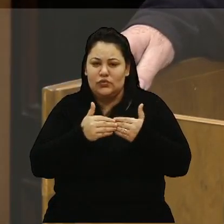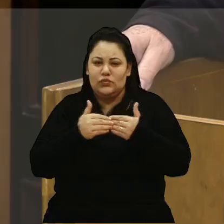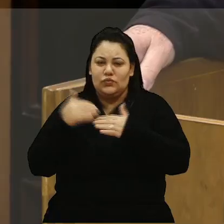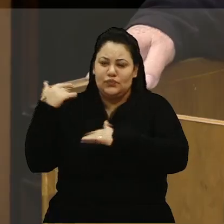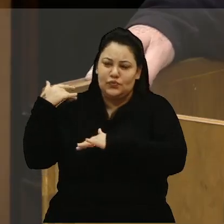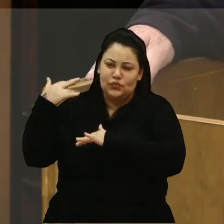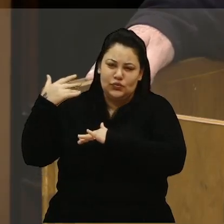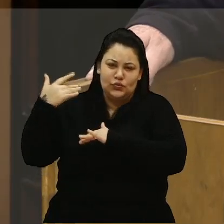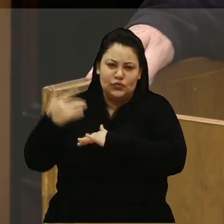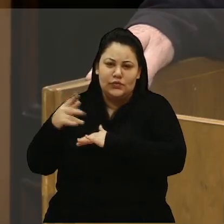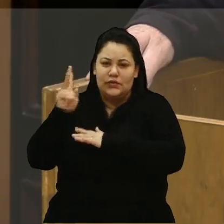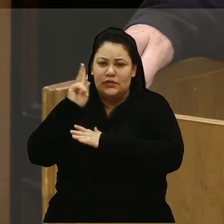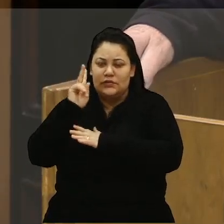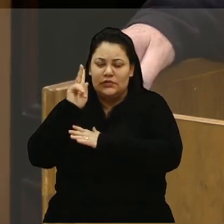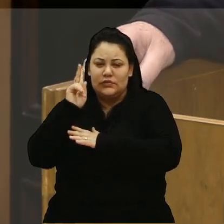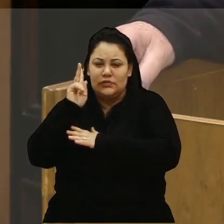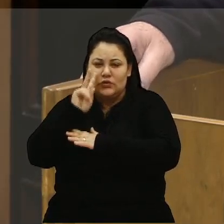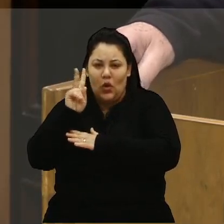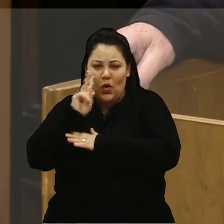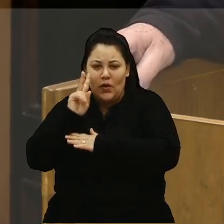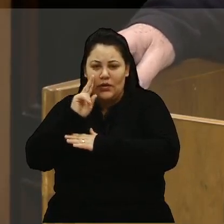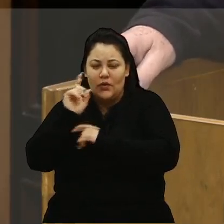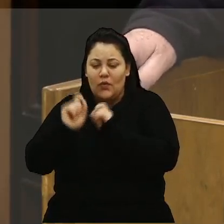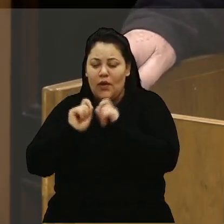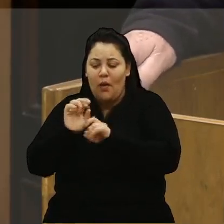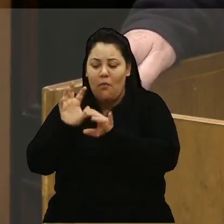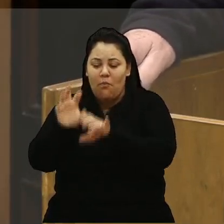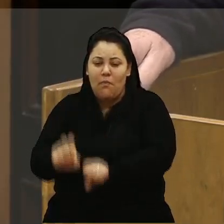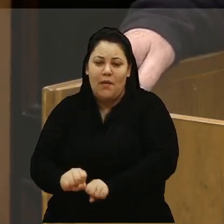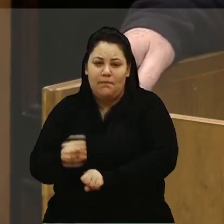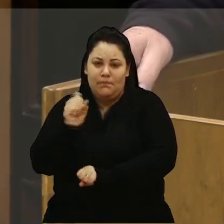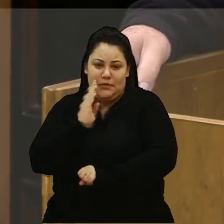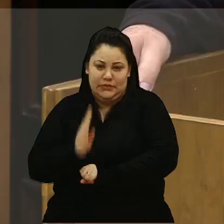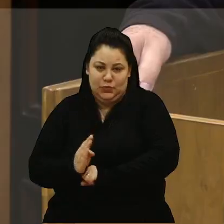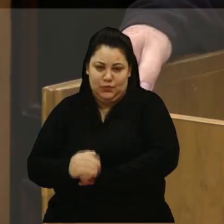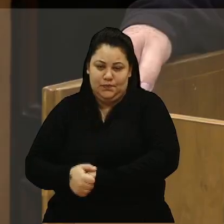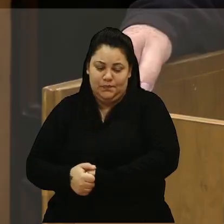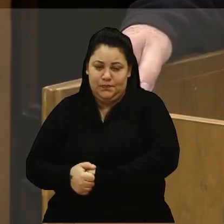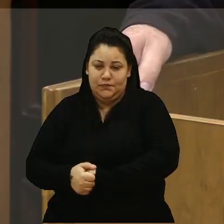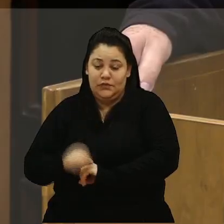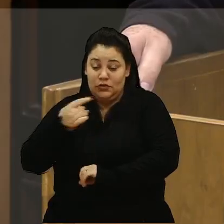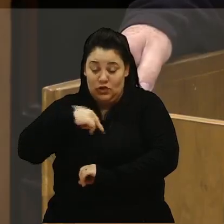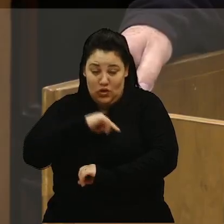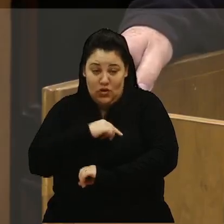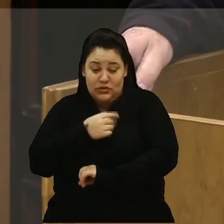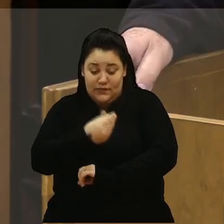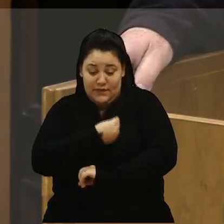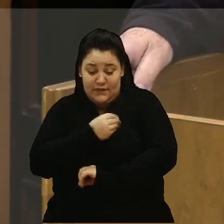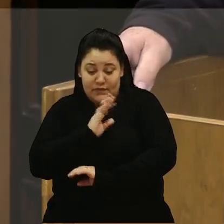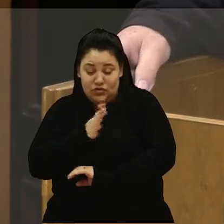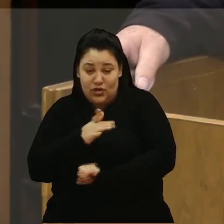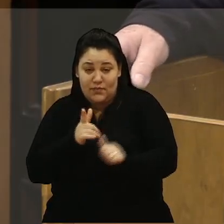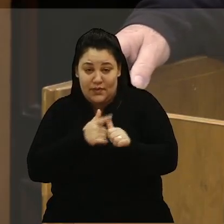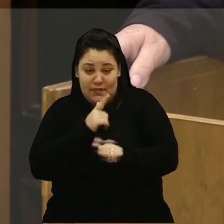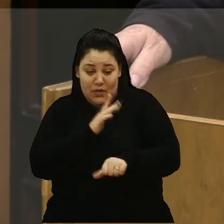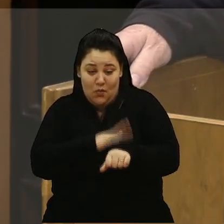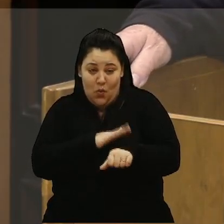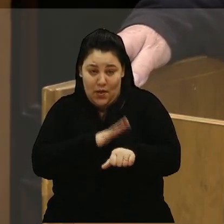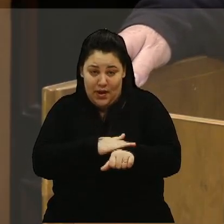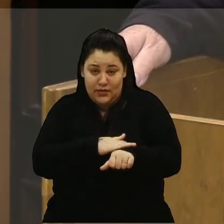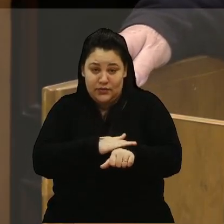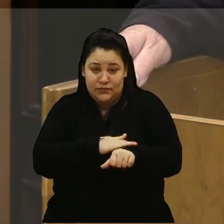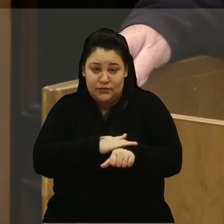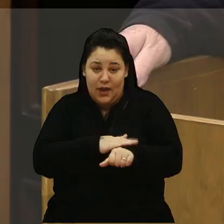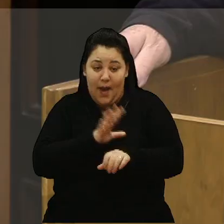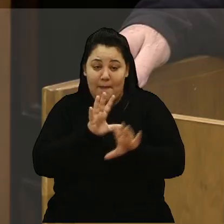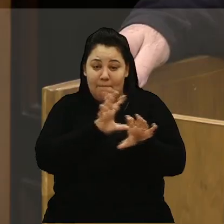da dominação acontecida no nosso país. Nós vivenciamos, num primeiro momento, a dominação